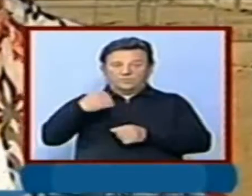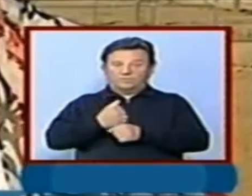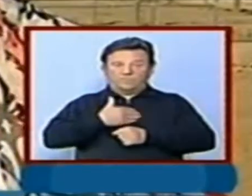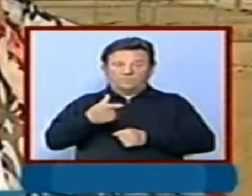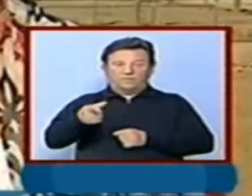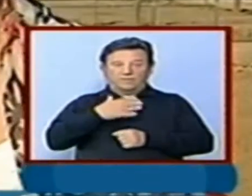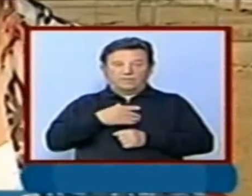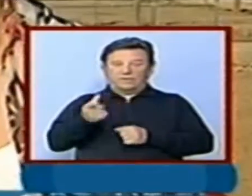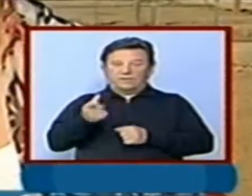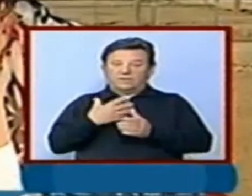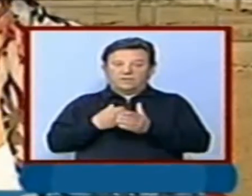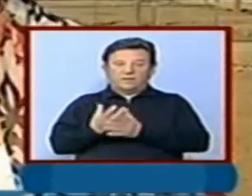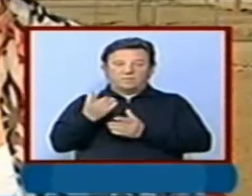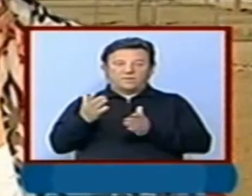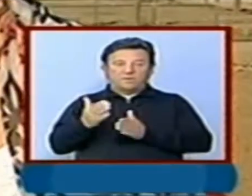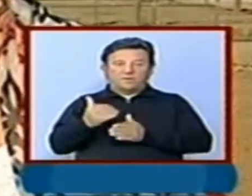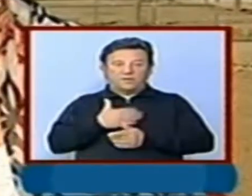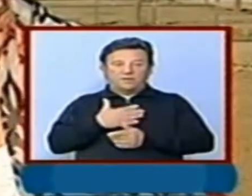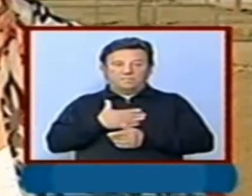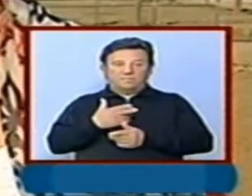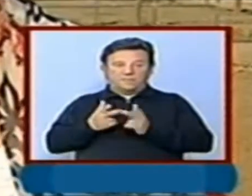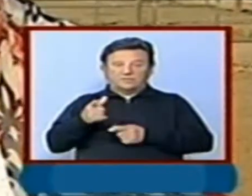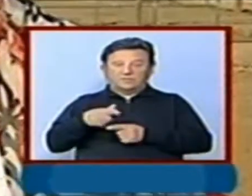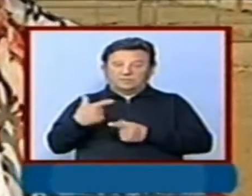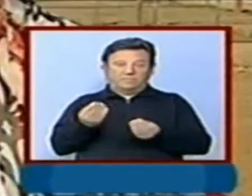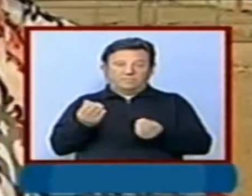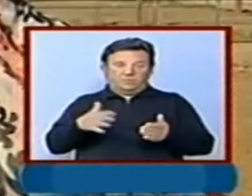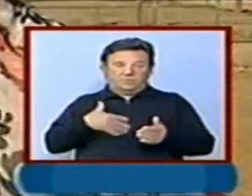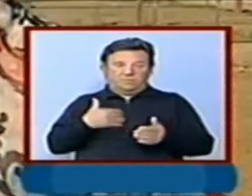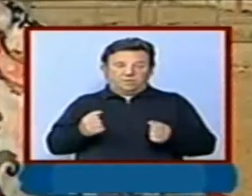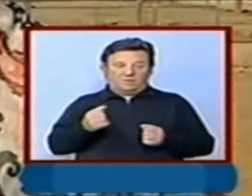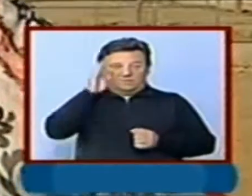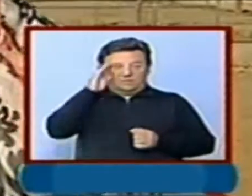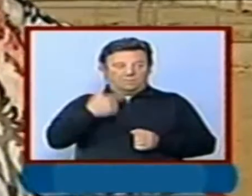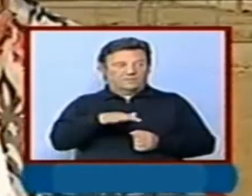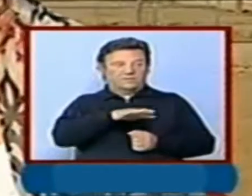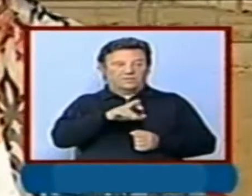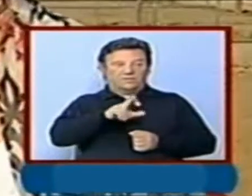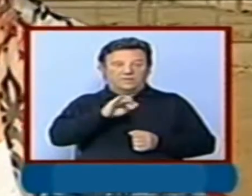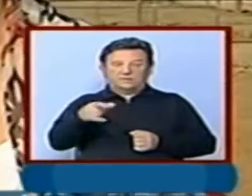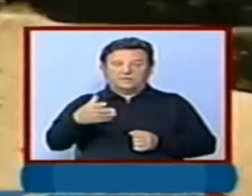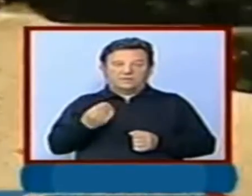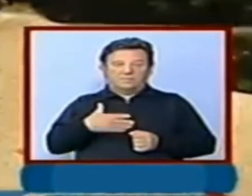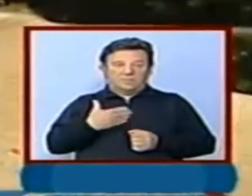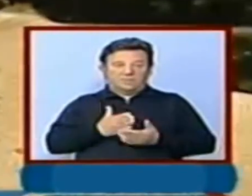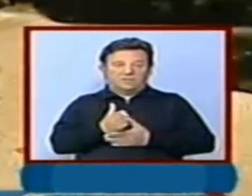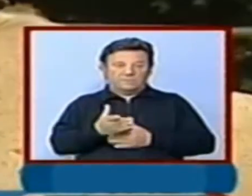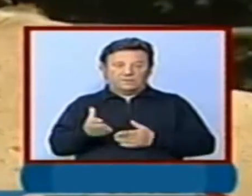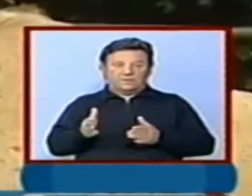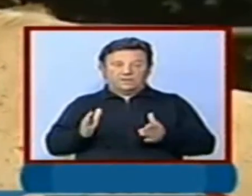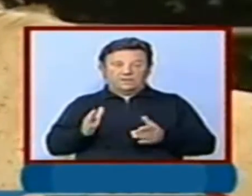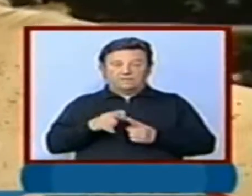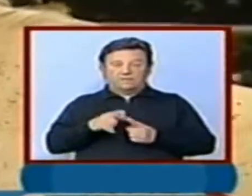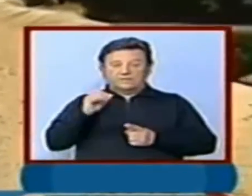profissional, que quer criar uma pequena empresa. Está com muito medo, porque neste momento, como sabemos, estamos na situação da crise, então está com medo de avançar. Talvez,